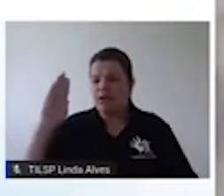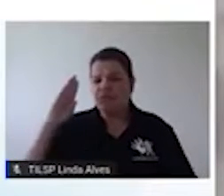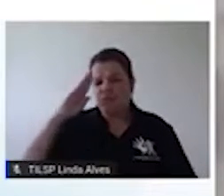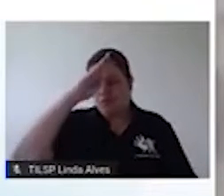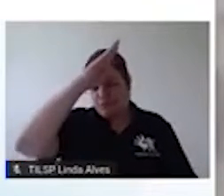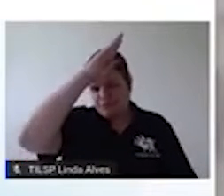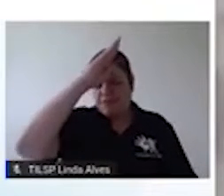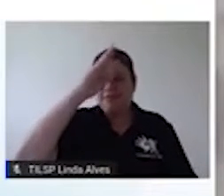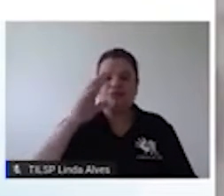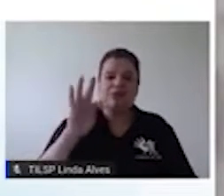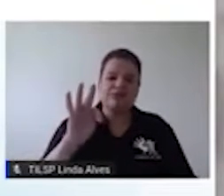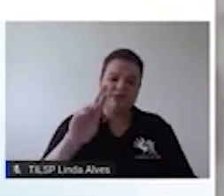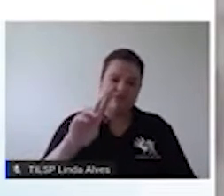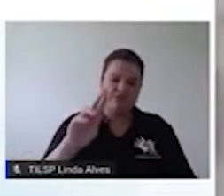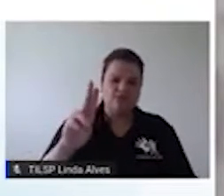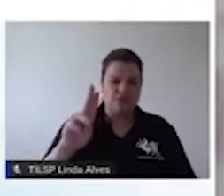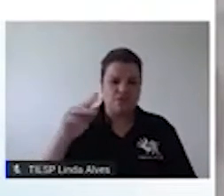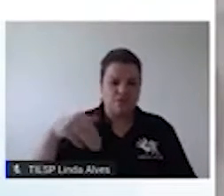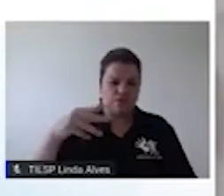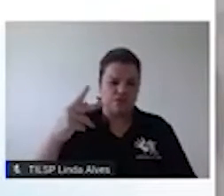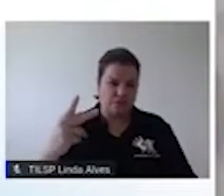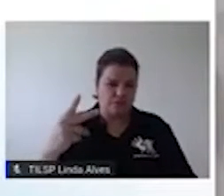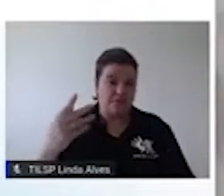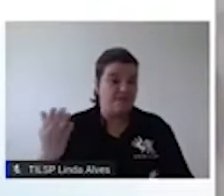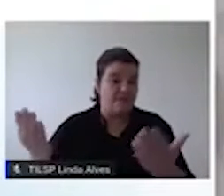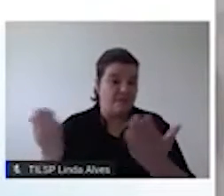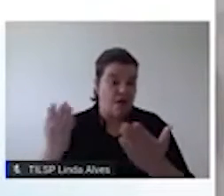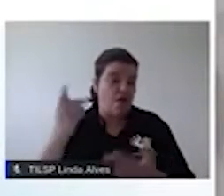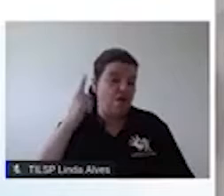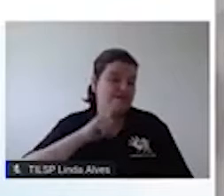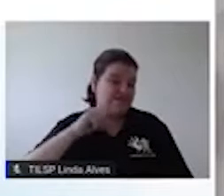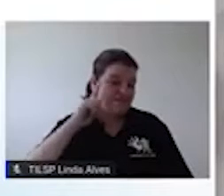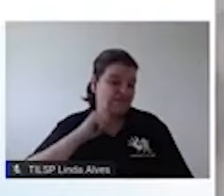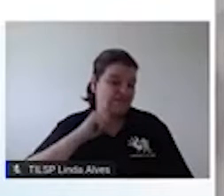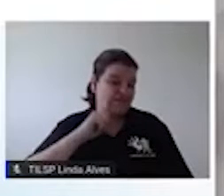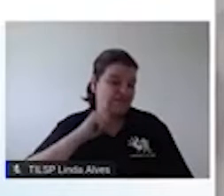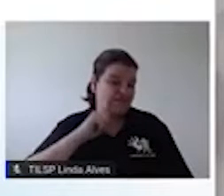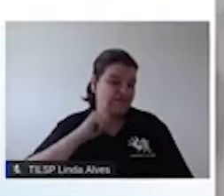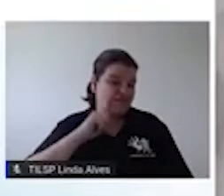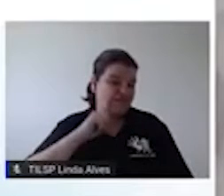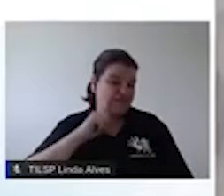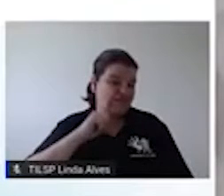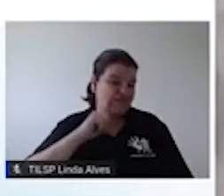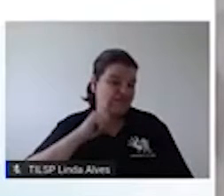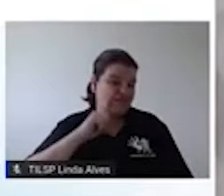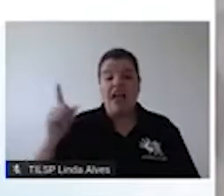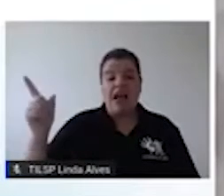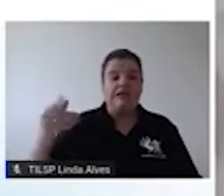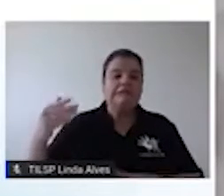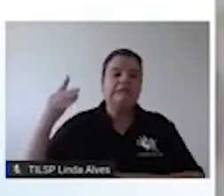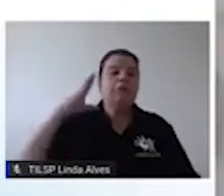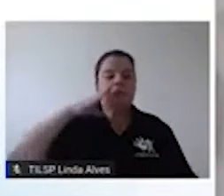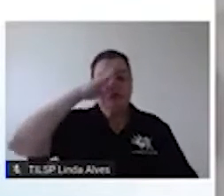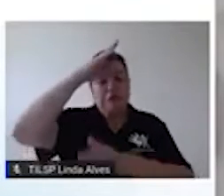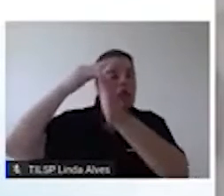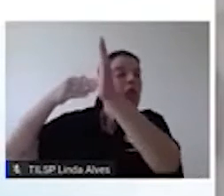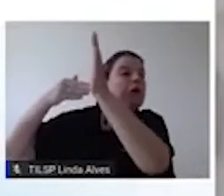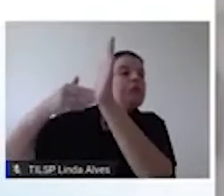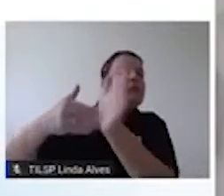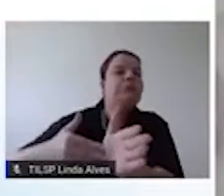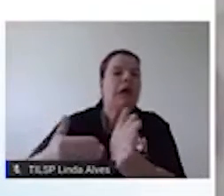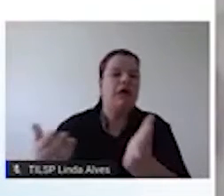Bolsonaro, que é o presidente que está saindo nos Estados Unidos, Donald Trump, né? Ele